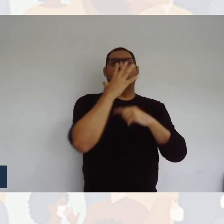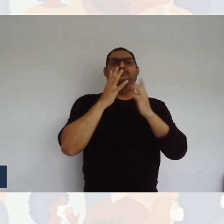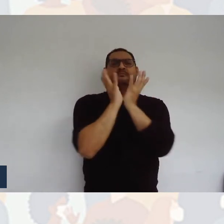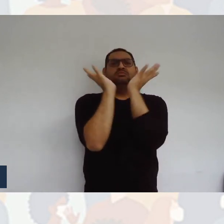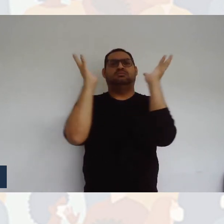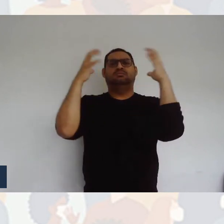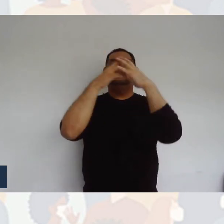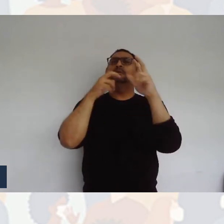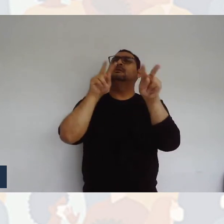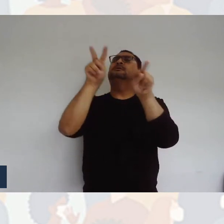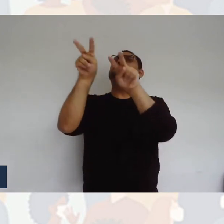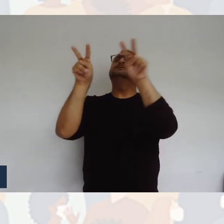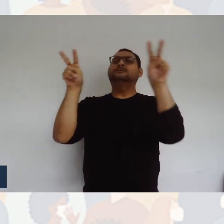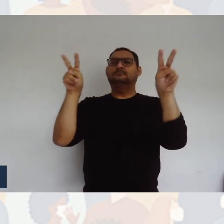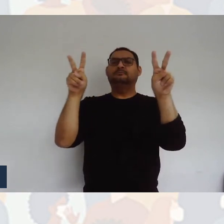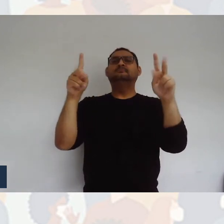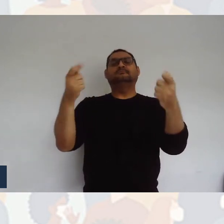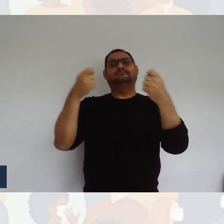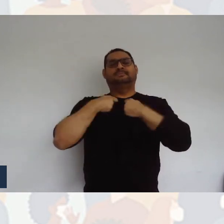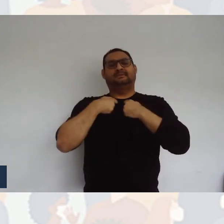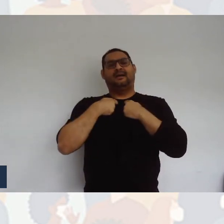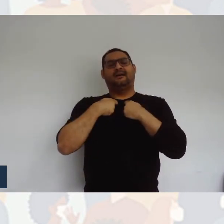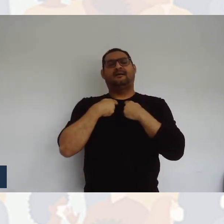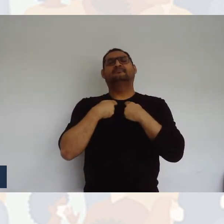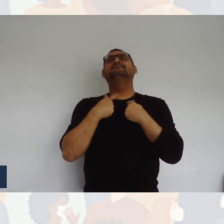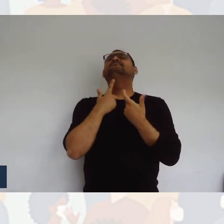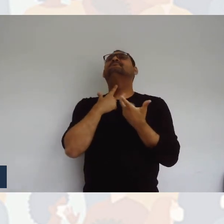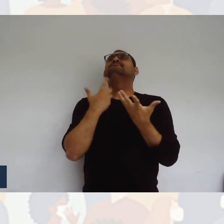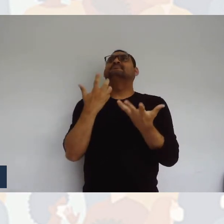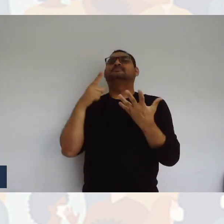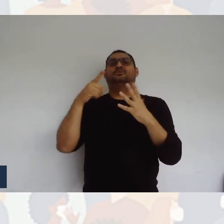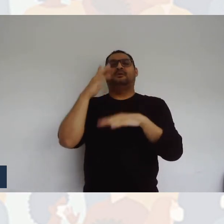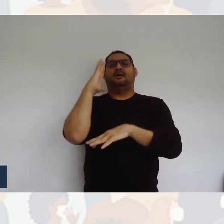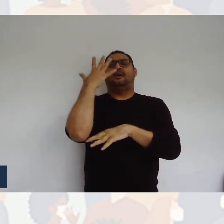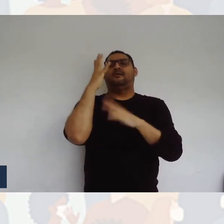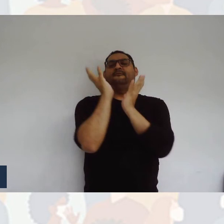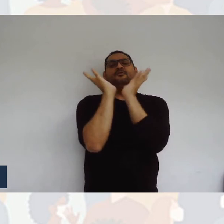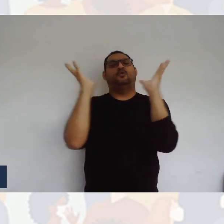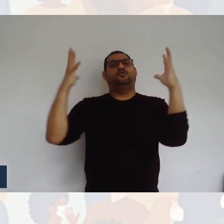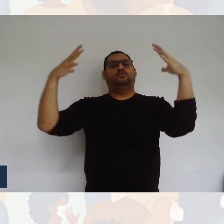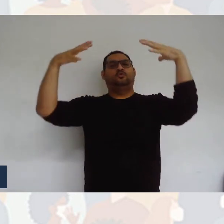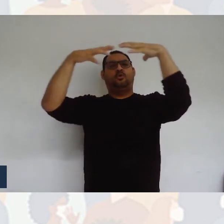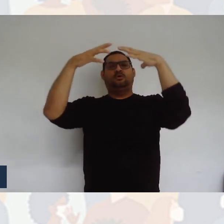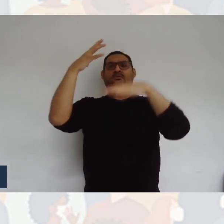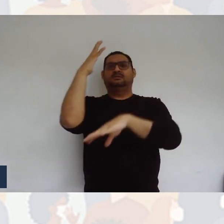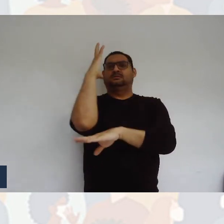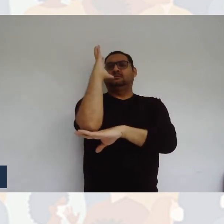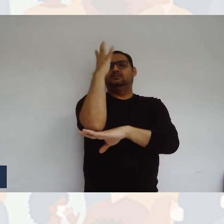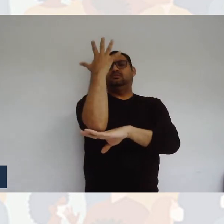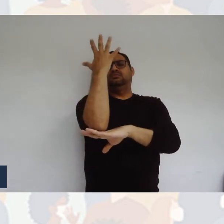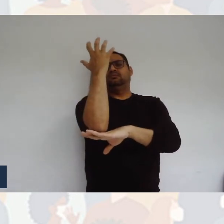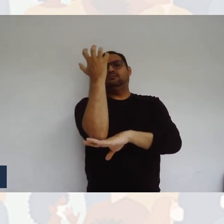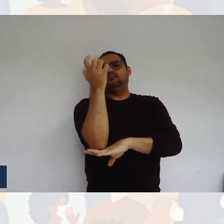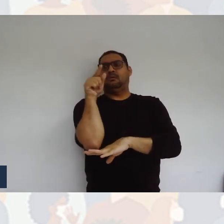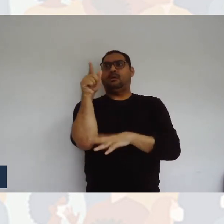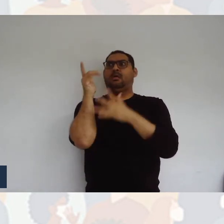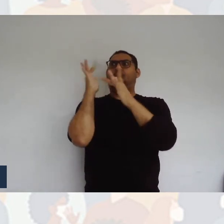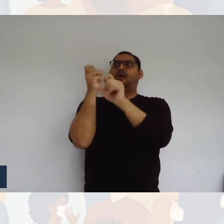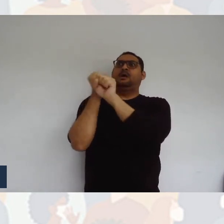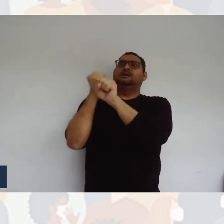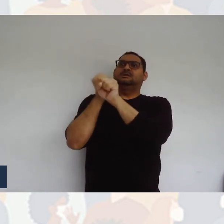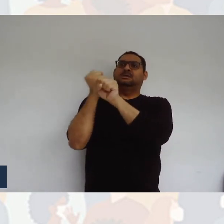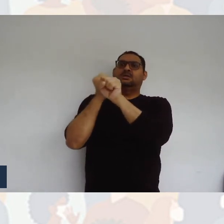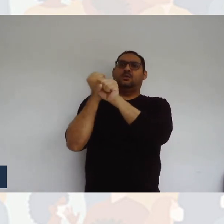transmitem também esses desejos, né, por elas serem frondosas, por serem árvores centenárias.